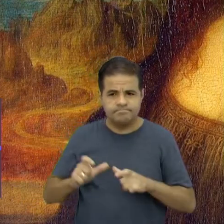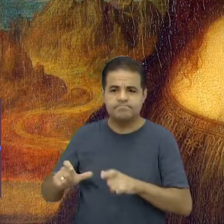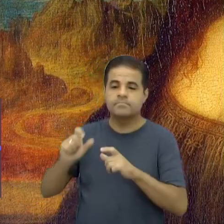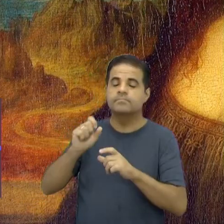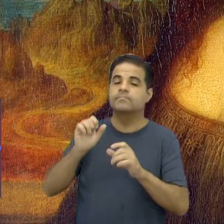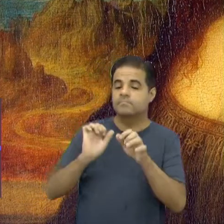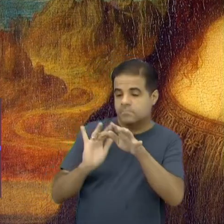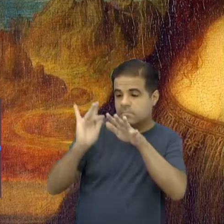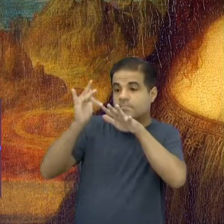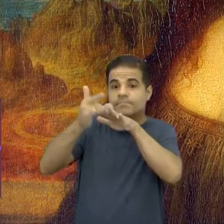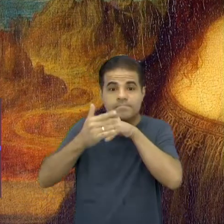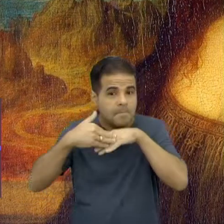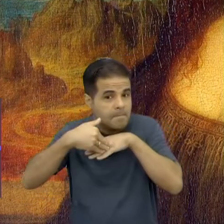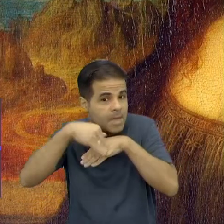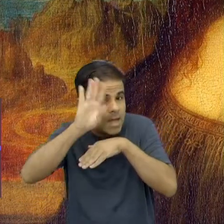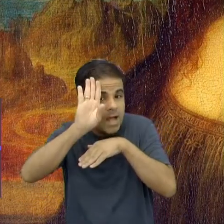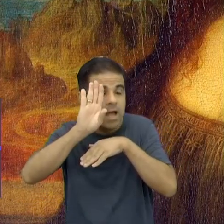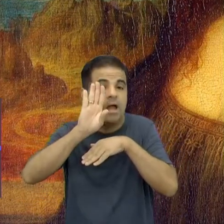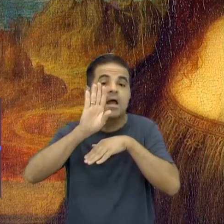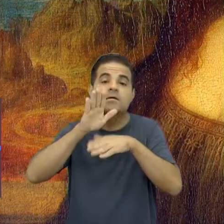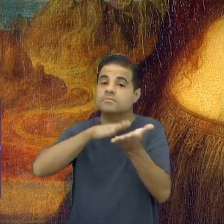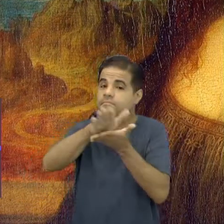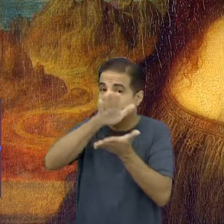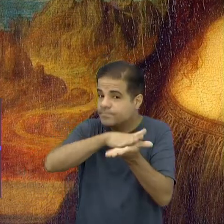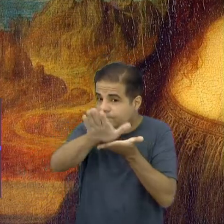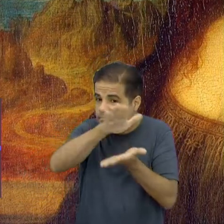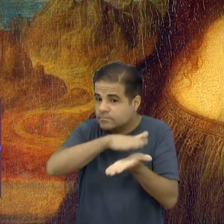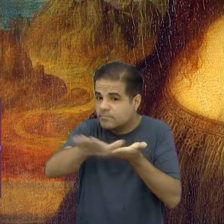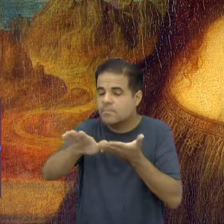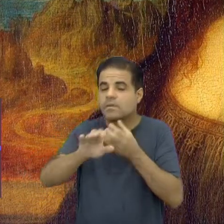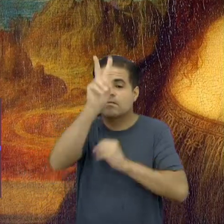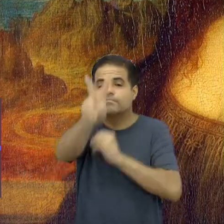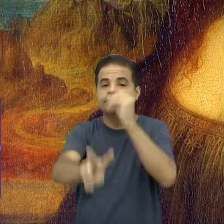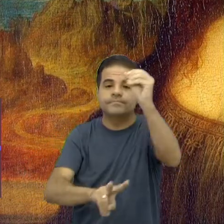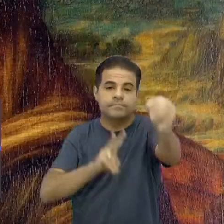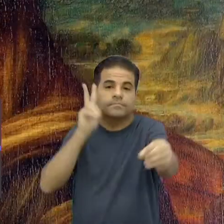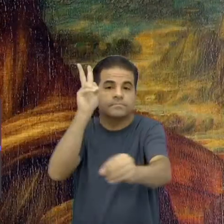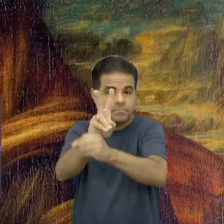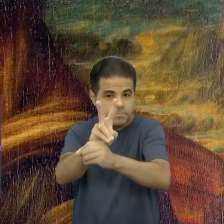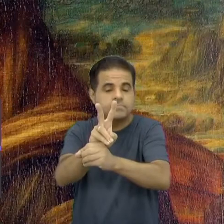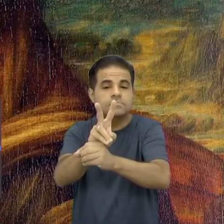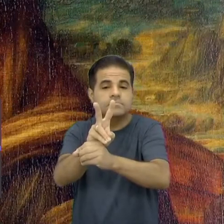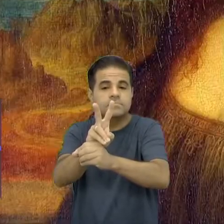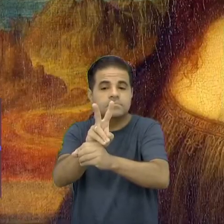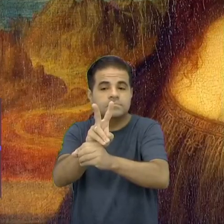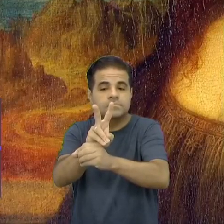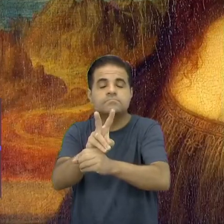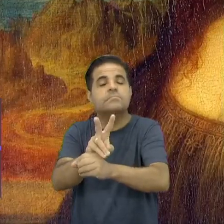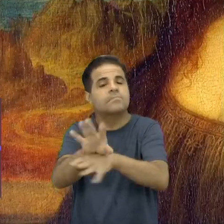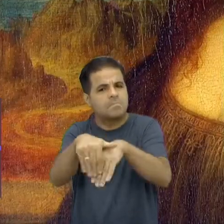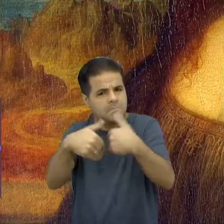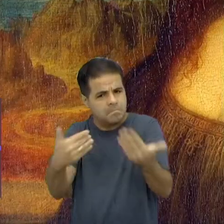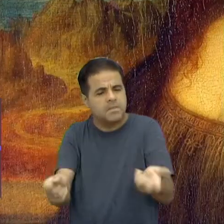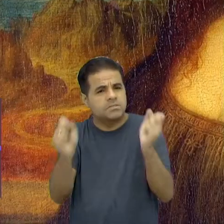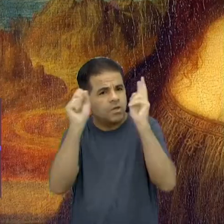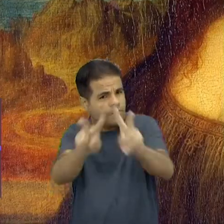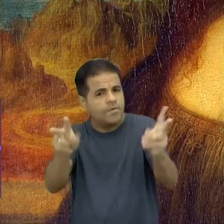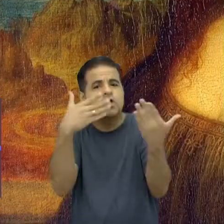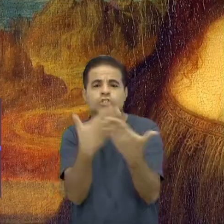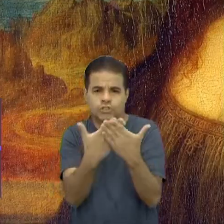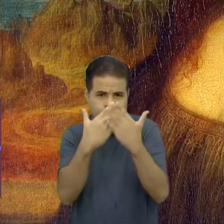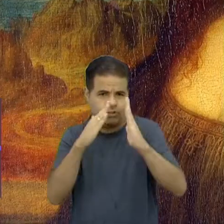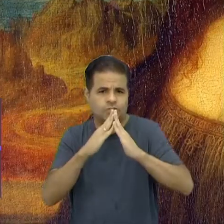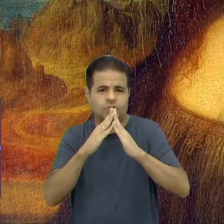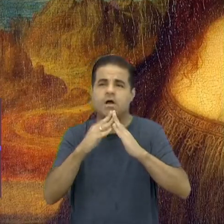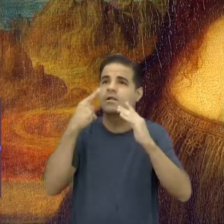das redes sociais, do que a impressão, até que por uma questão sustentável, né, Pro Fernanda? É verdade. Mas eu ainda vejo muitas escolas, né? Que sabe